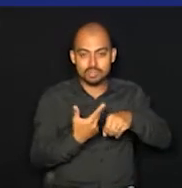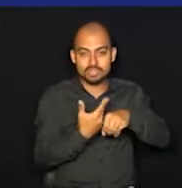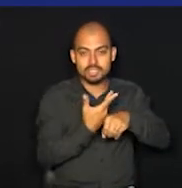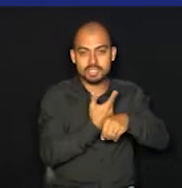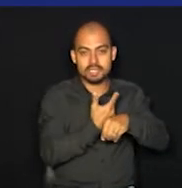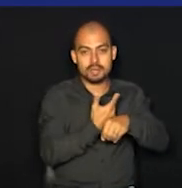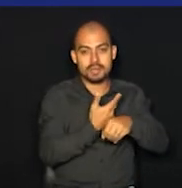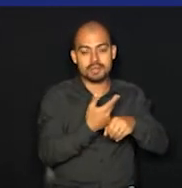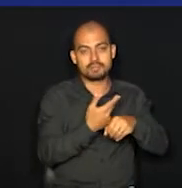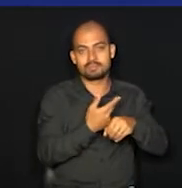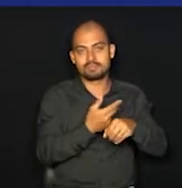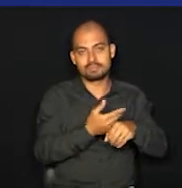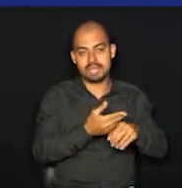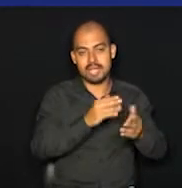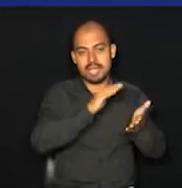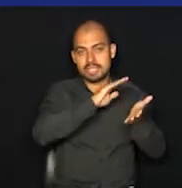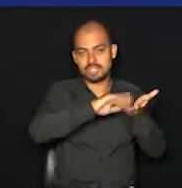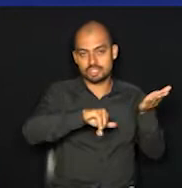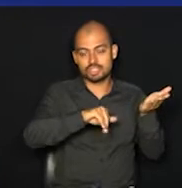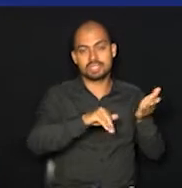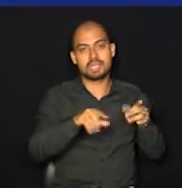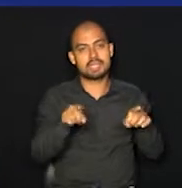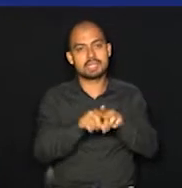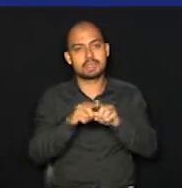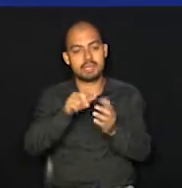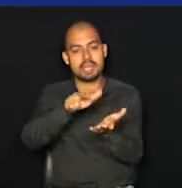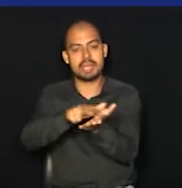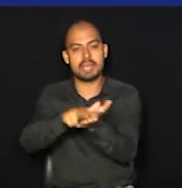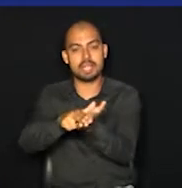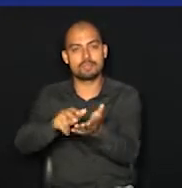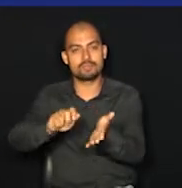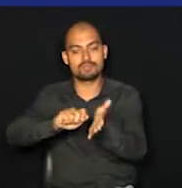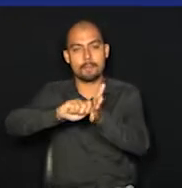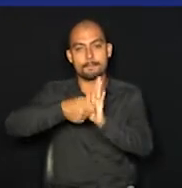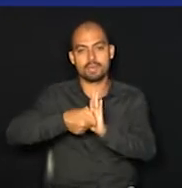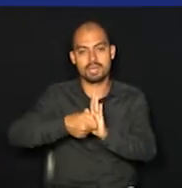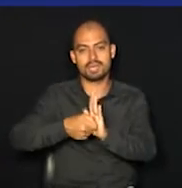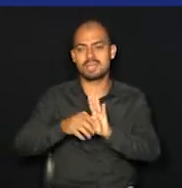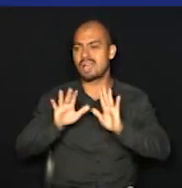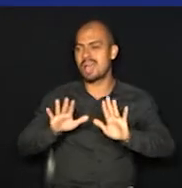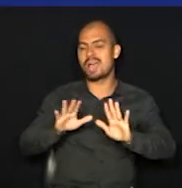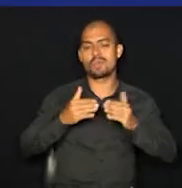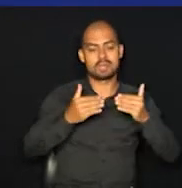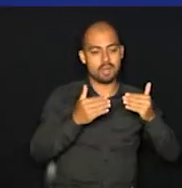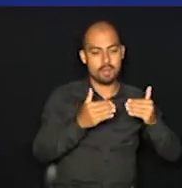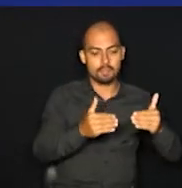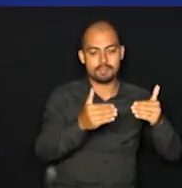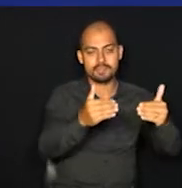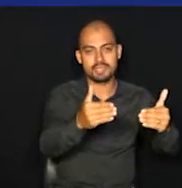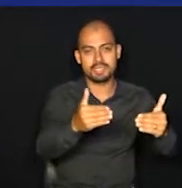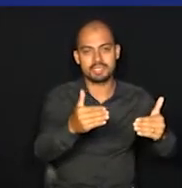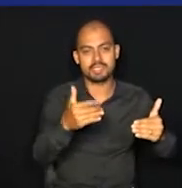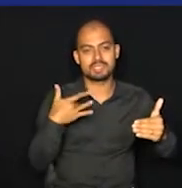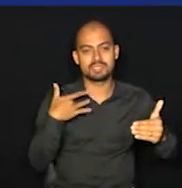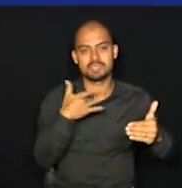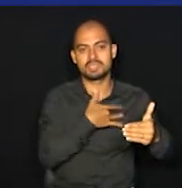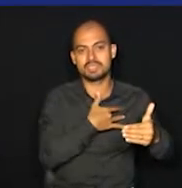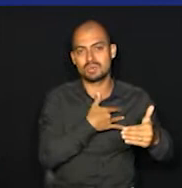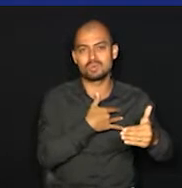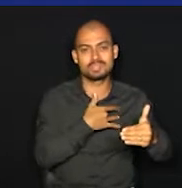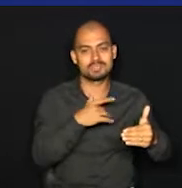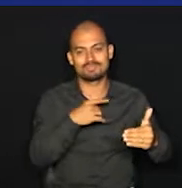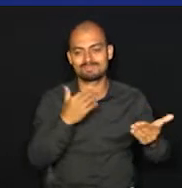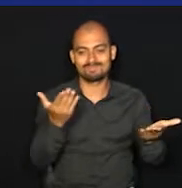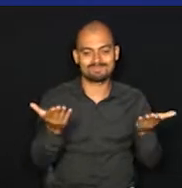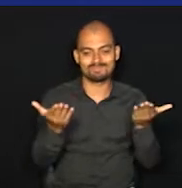leito, enquanto que o Ministério da Saúde está desabilitando leito de Covid. Uma coisa